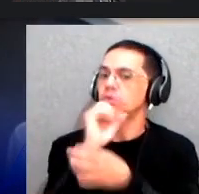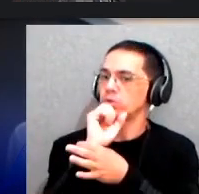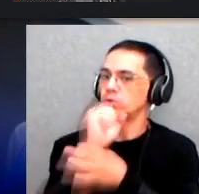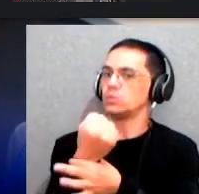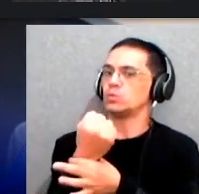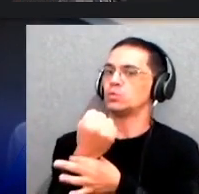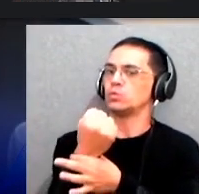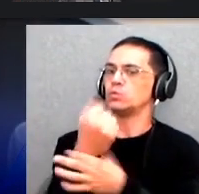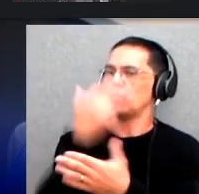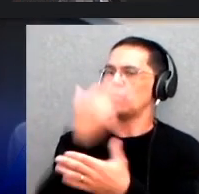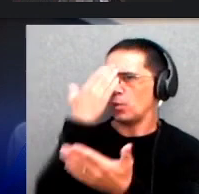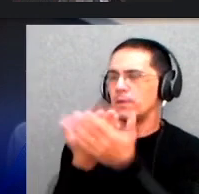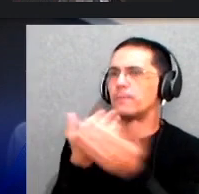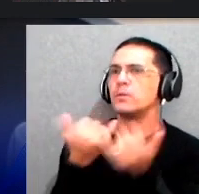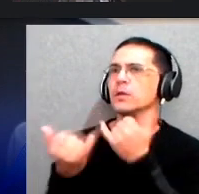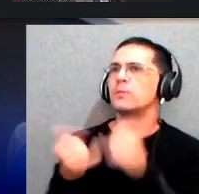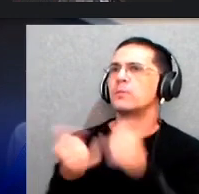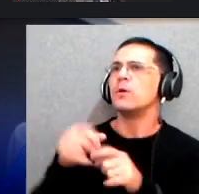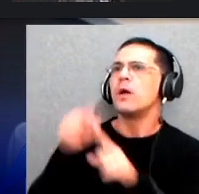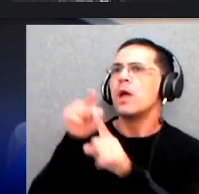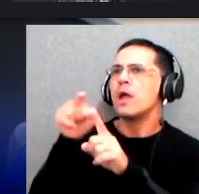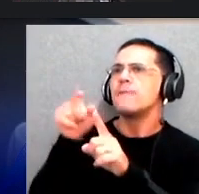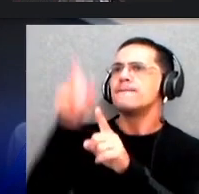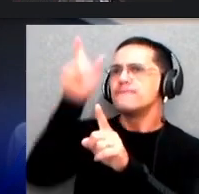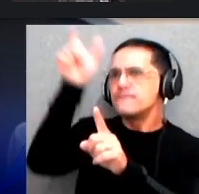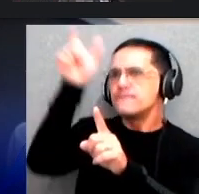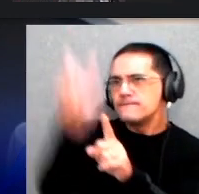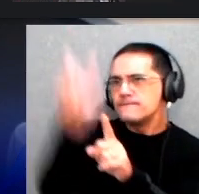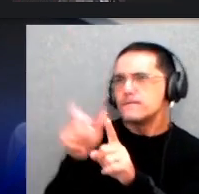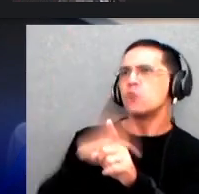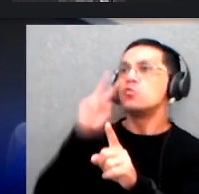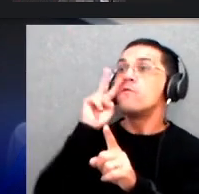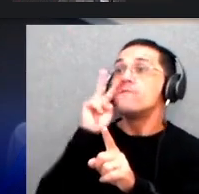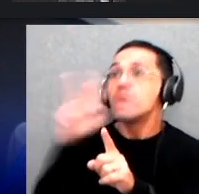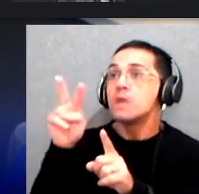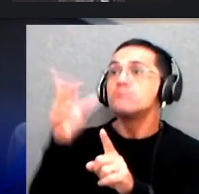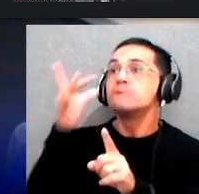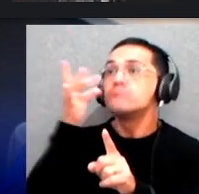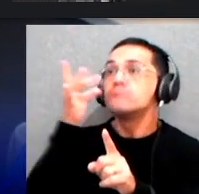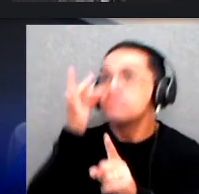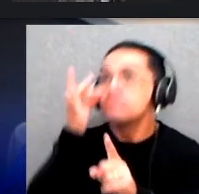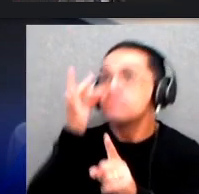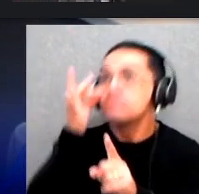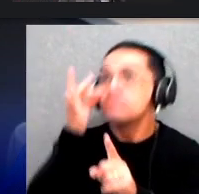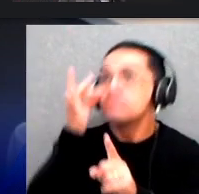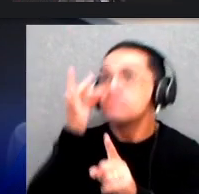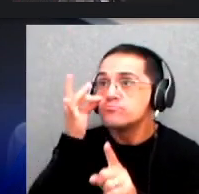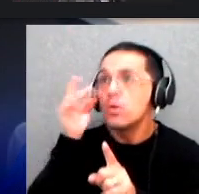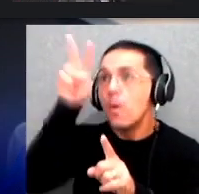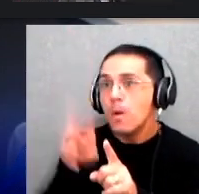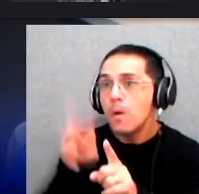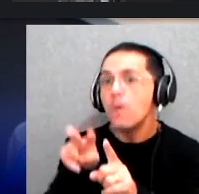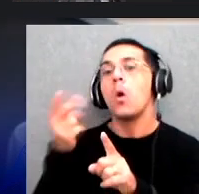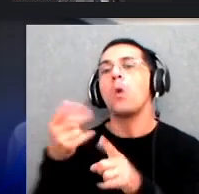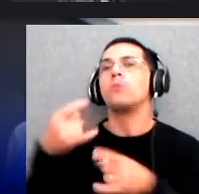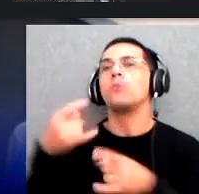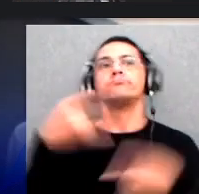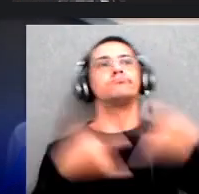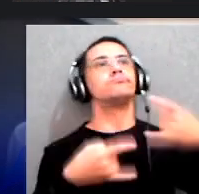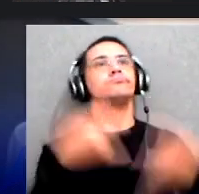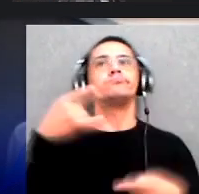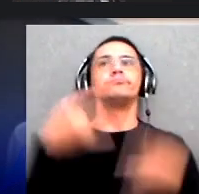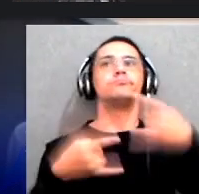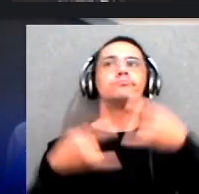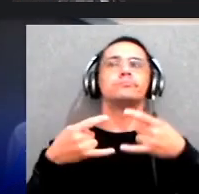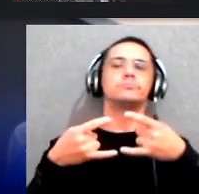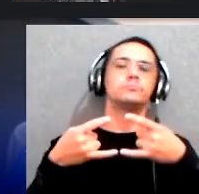eu estou vendo aqui o professor Auri, o doutor Ivan Pareta, eu estou vendo eles ou eu estou vendo um holograma no lugar deles? Ou eu estou vendo